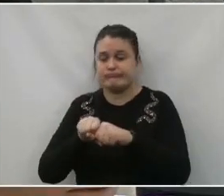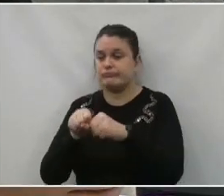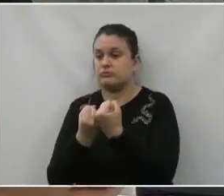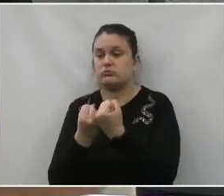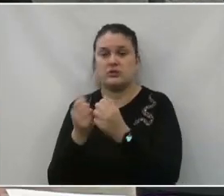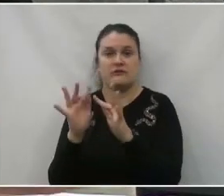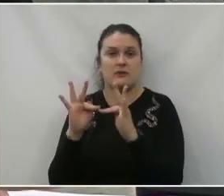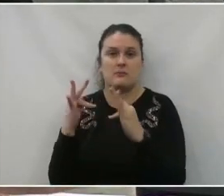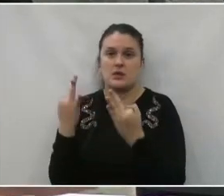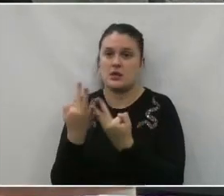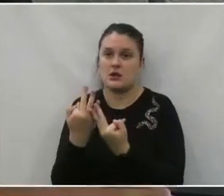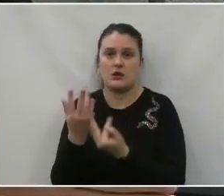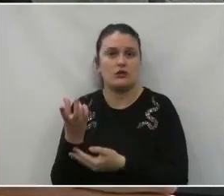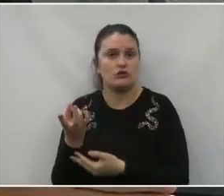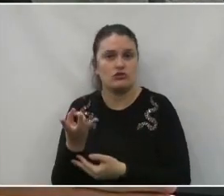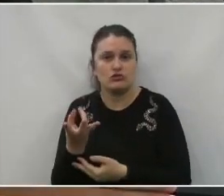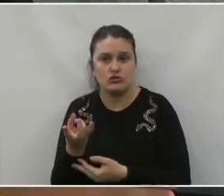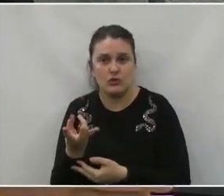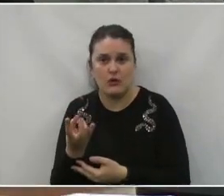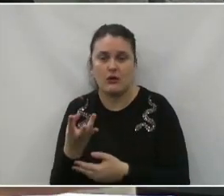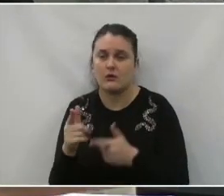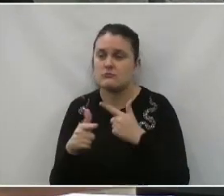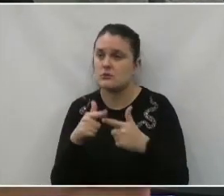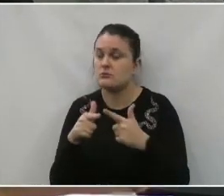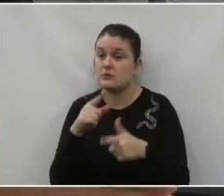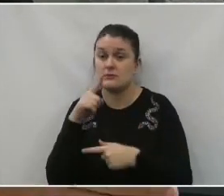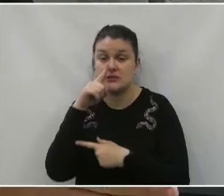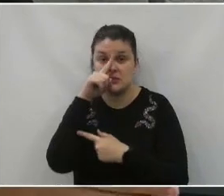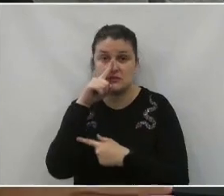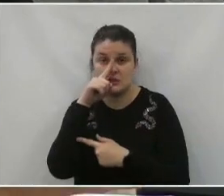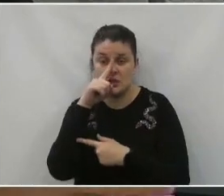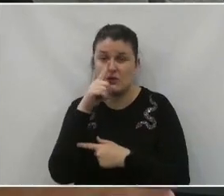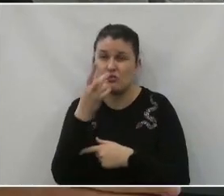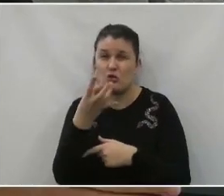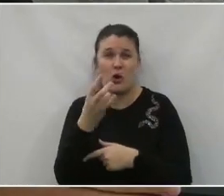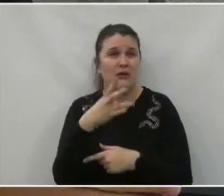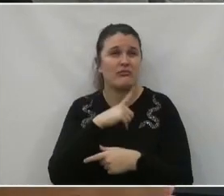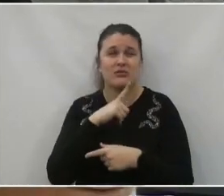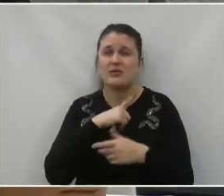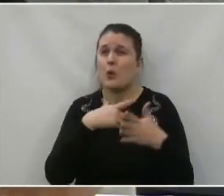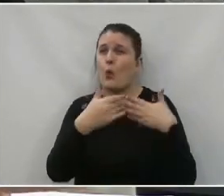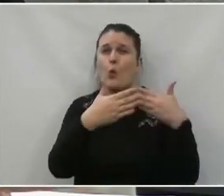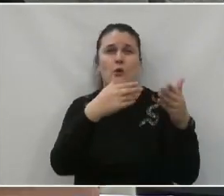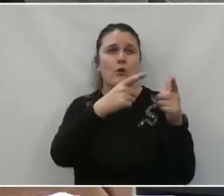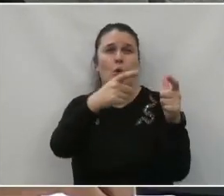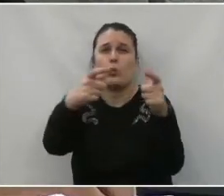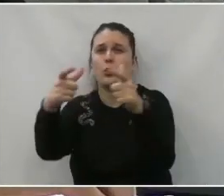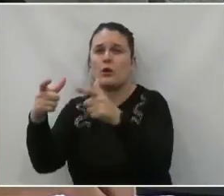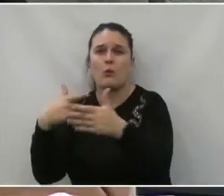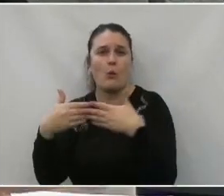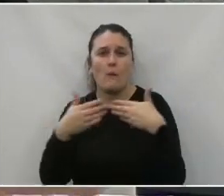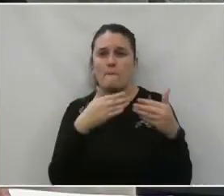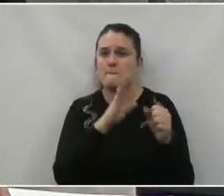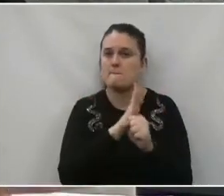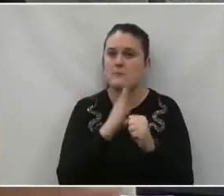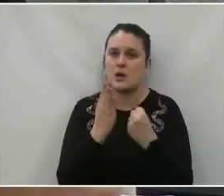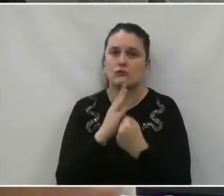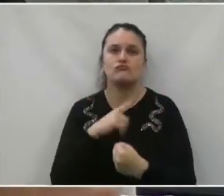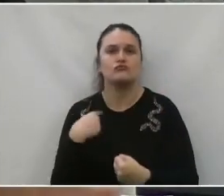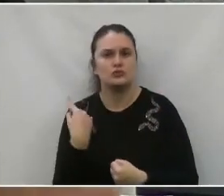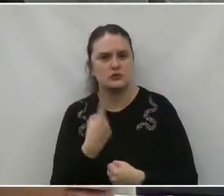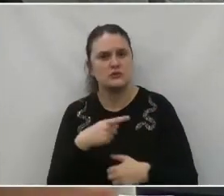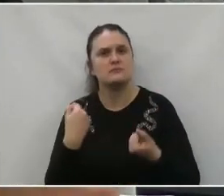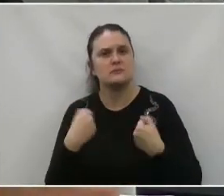famílias. As drogas estão aí, em todos os lugares, em todos os bairros, e nós precisamos